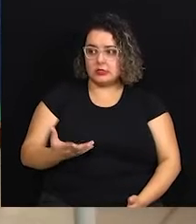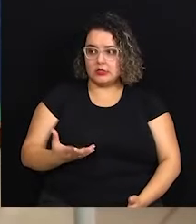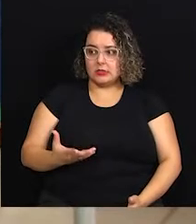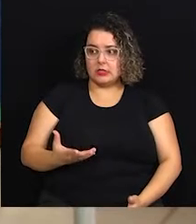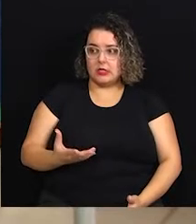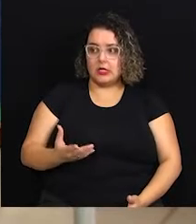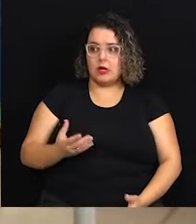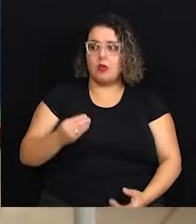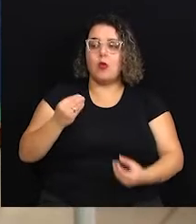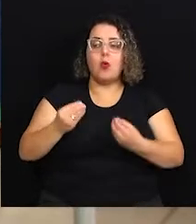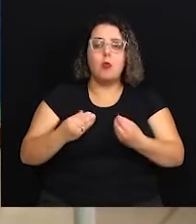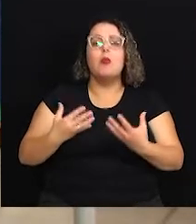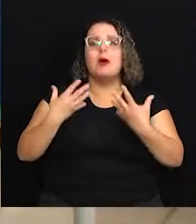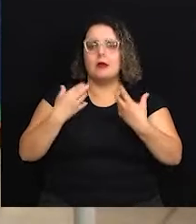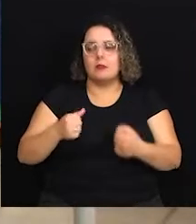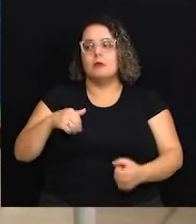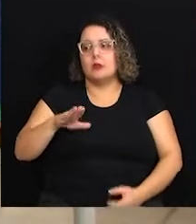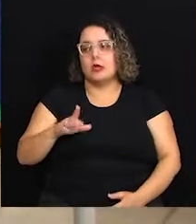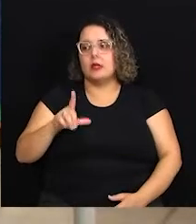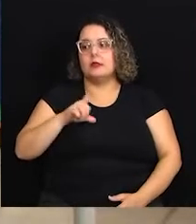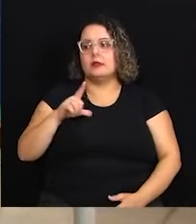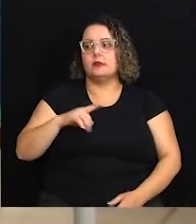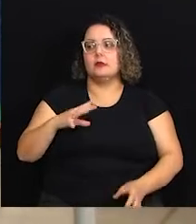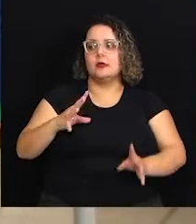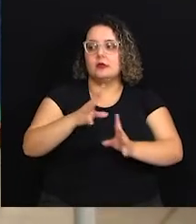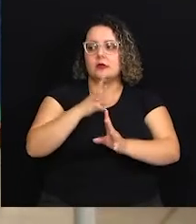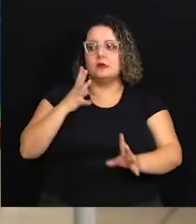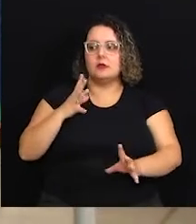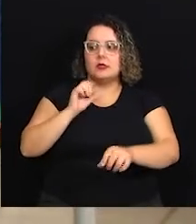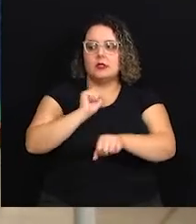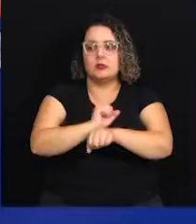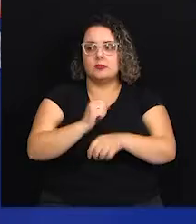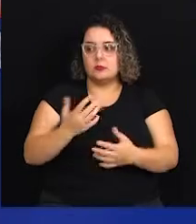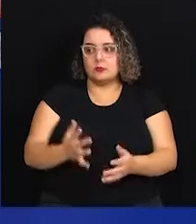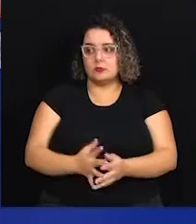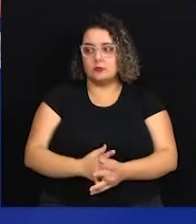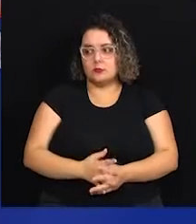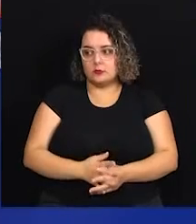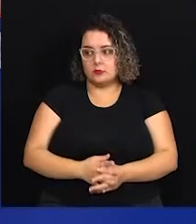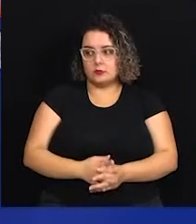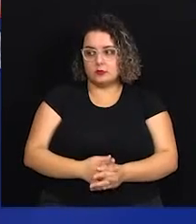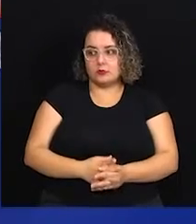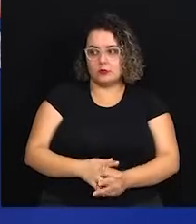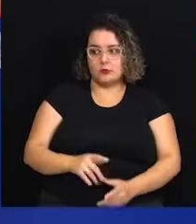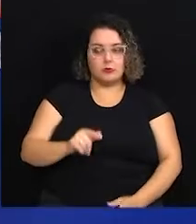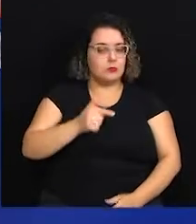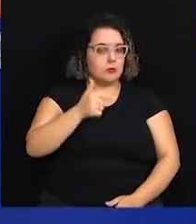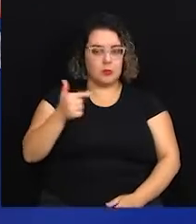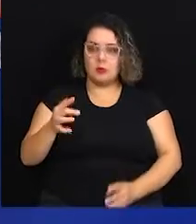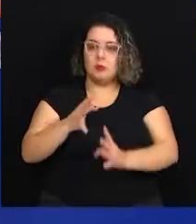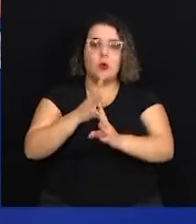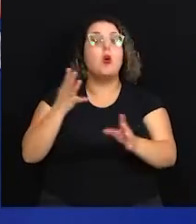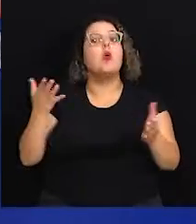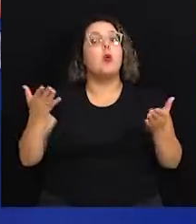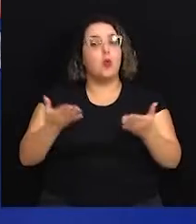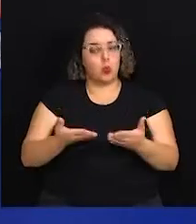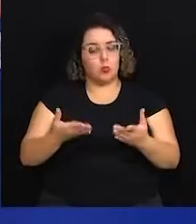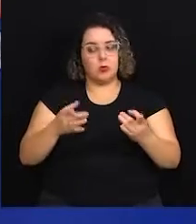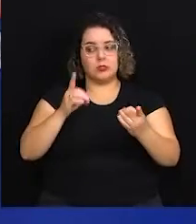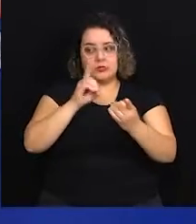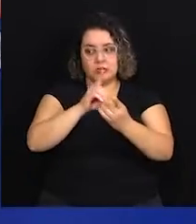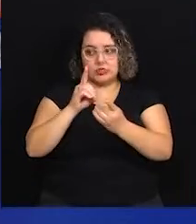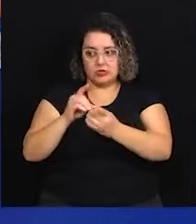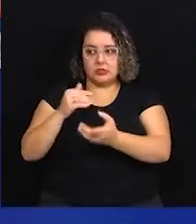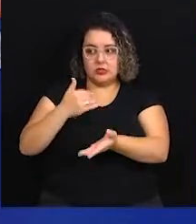receber mais pessoas? Tem fila de espera? Como é que funciona isso daí? Não temos fila de espera hoje para os atendidos